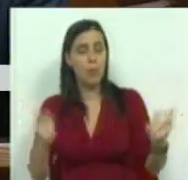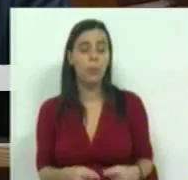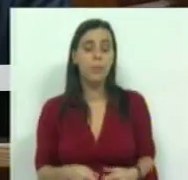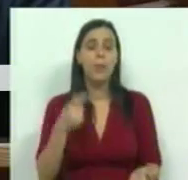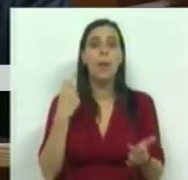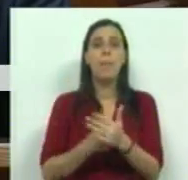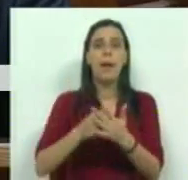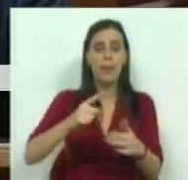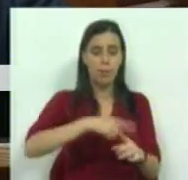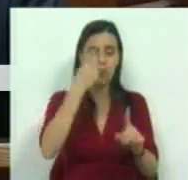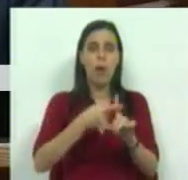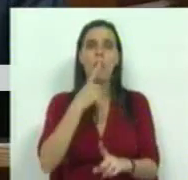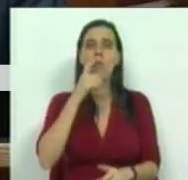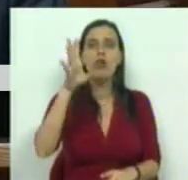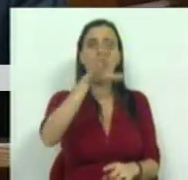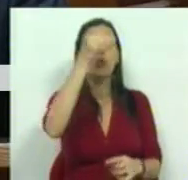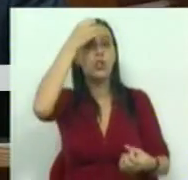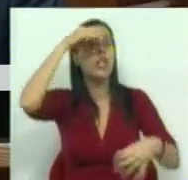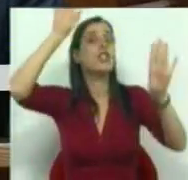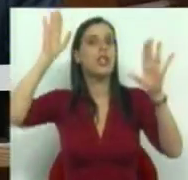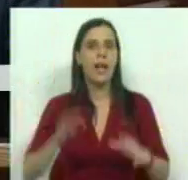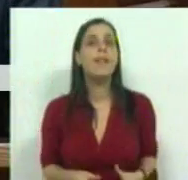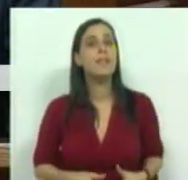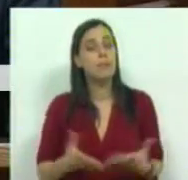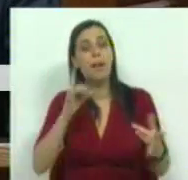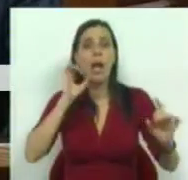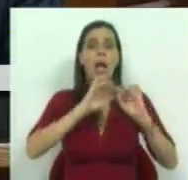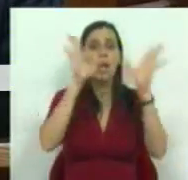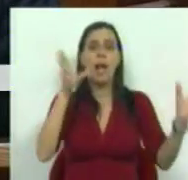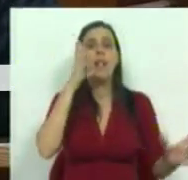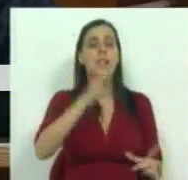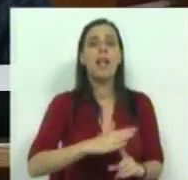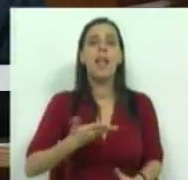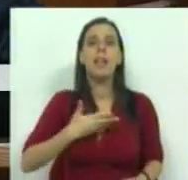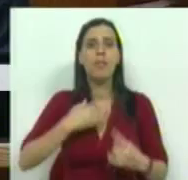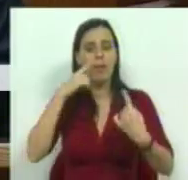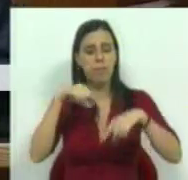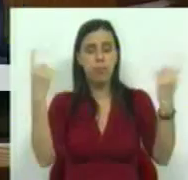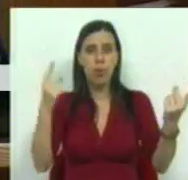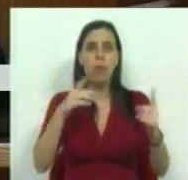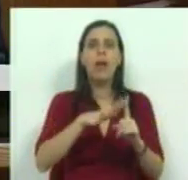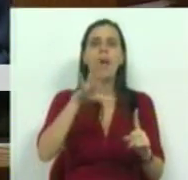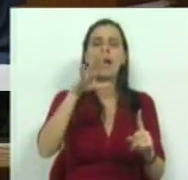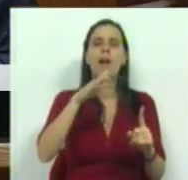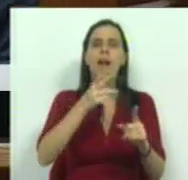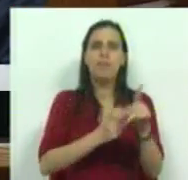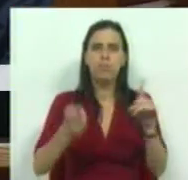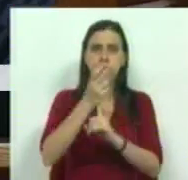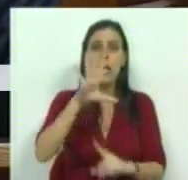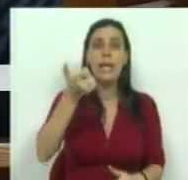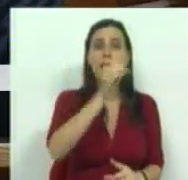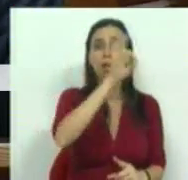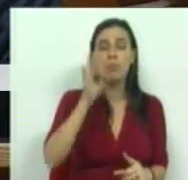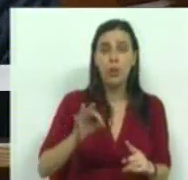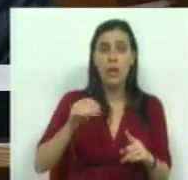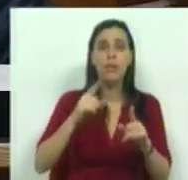e do pagamento anual de juros. Esquece-se, claro, de referir que o endividamento público vai subir